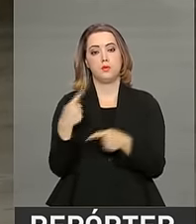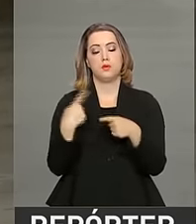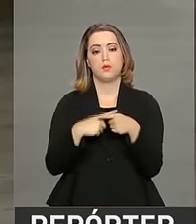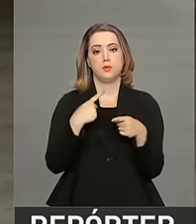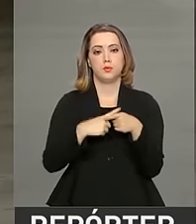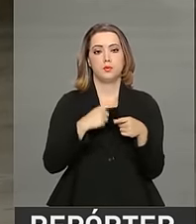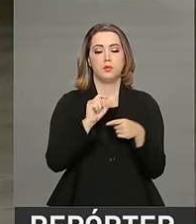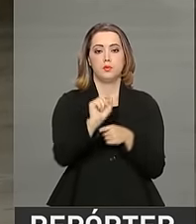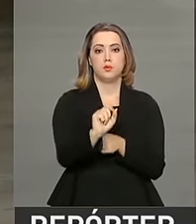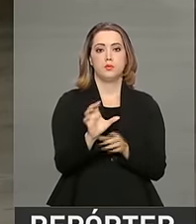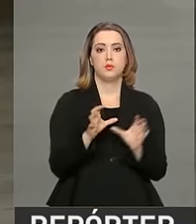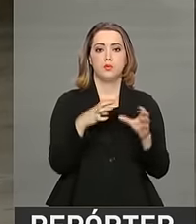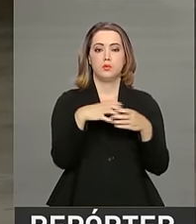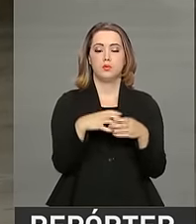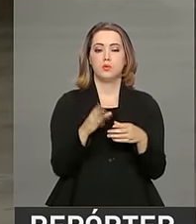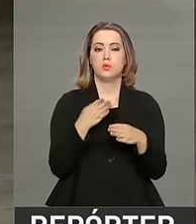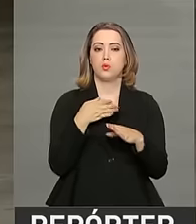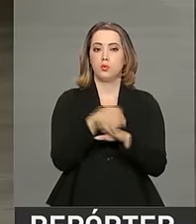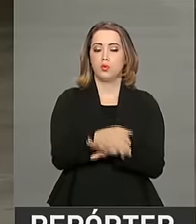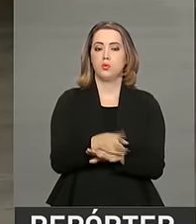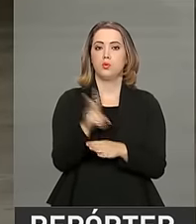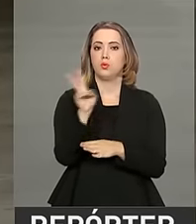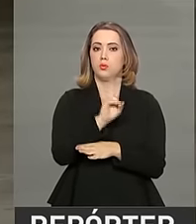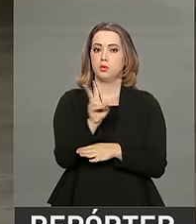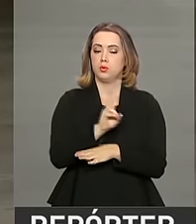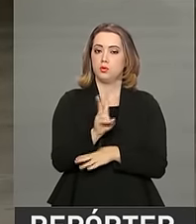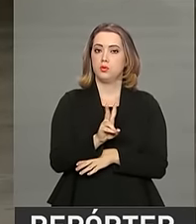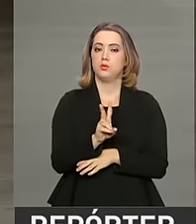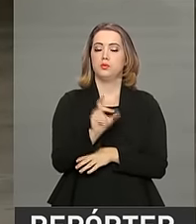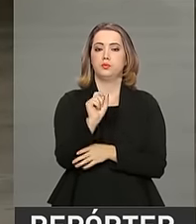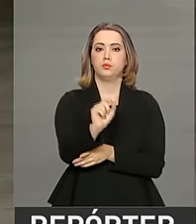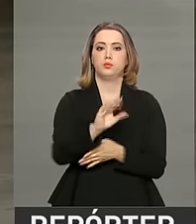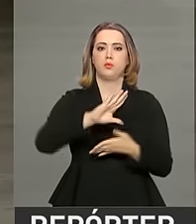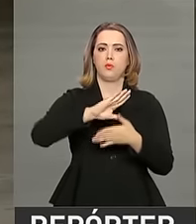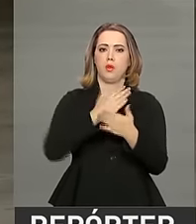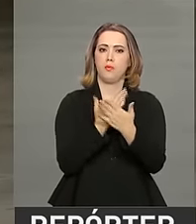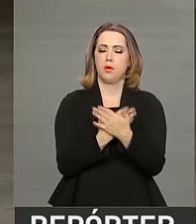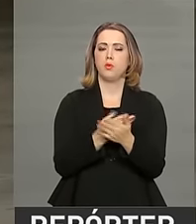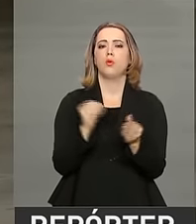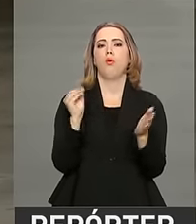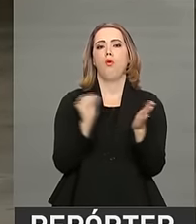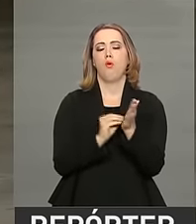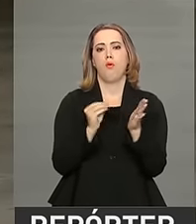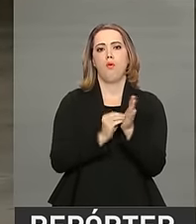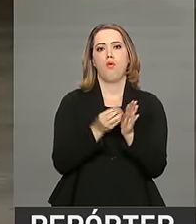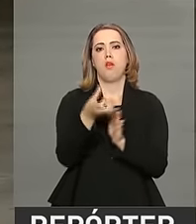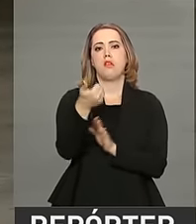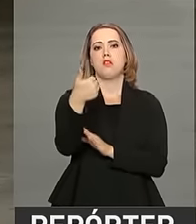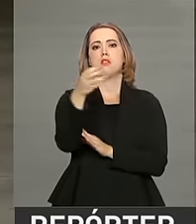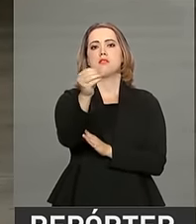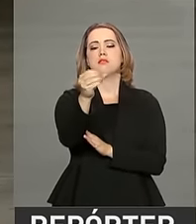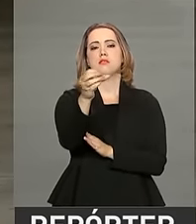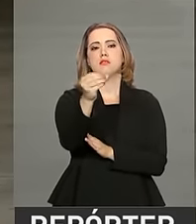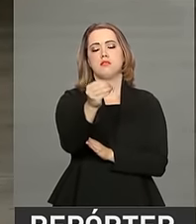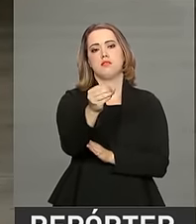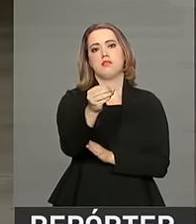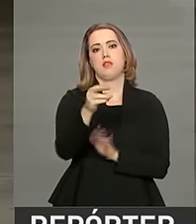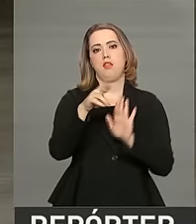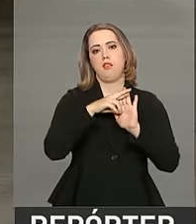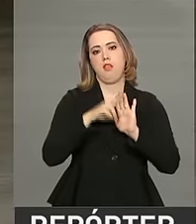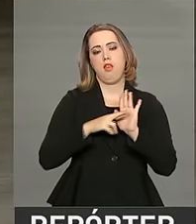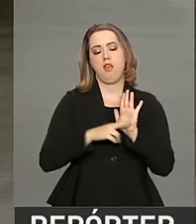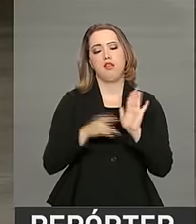os integrantes do bloco desde a Adesão da Venezuela ao Mercosul ela não cumpriu mais de 100 normas mais de 100